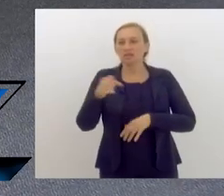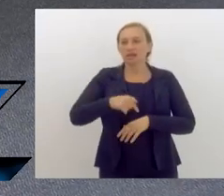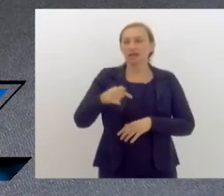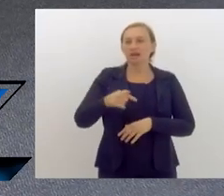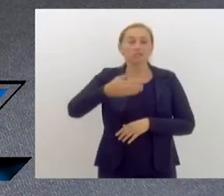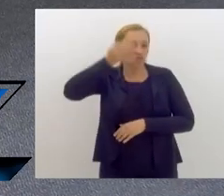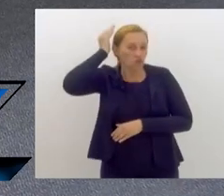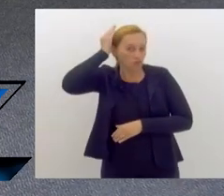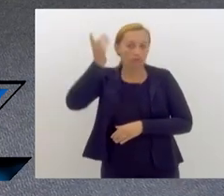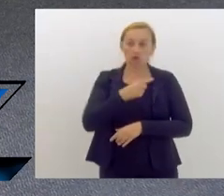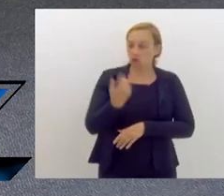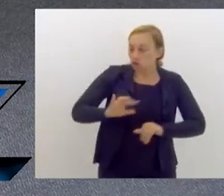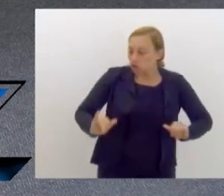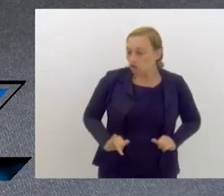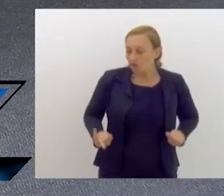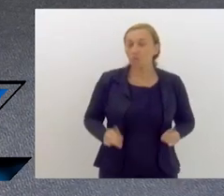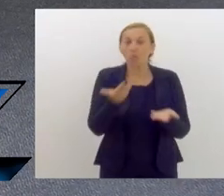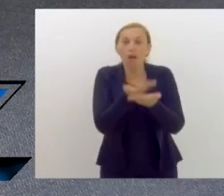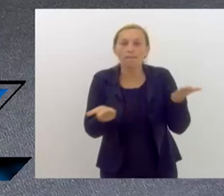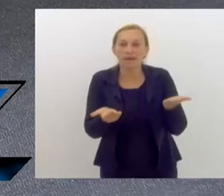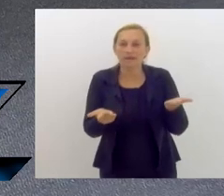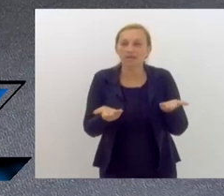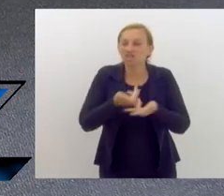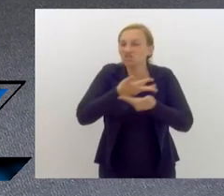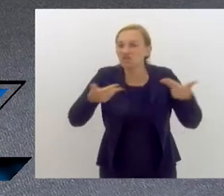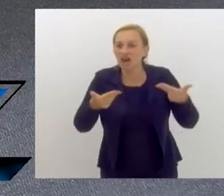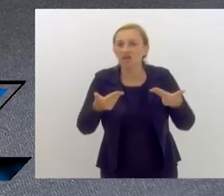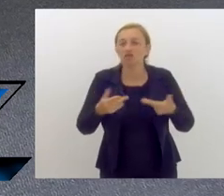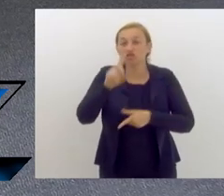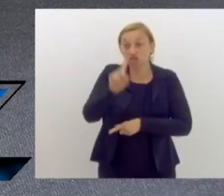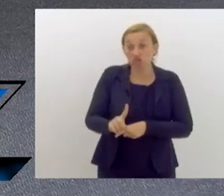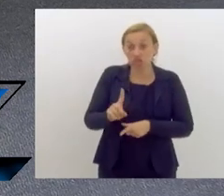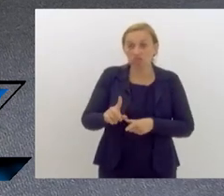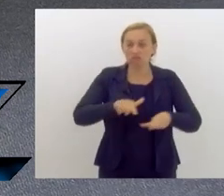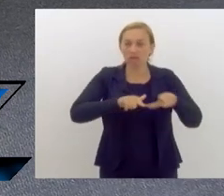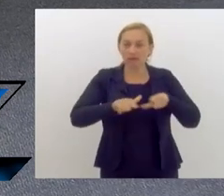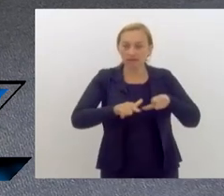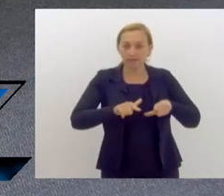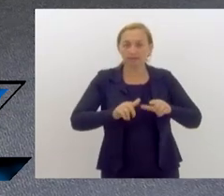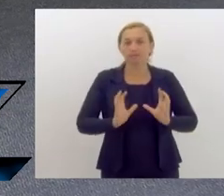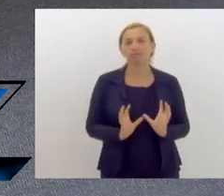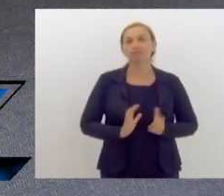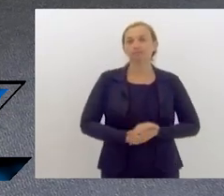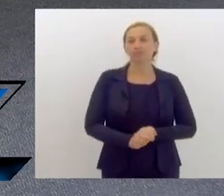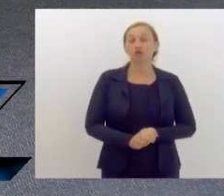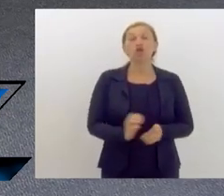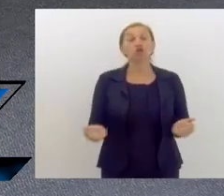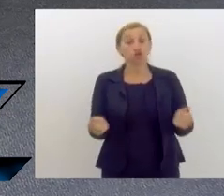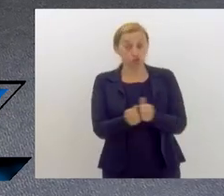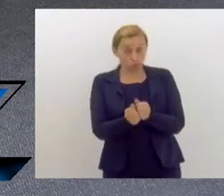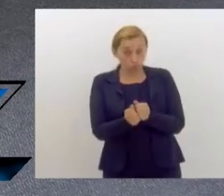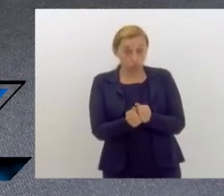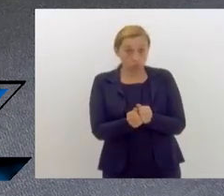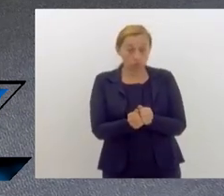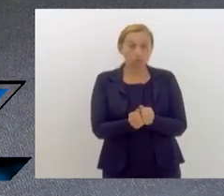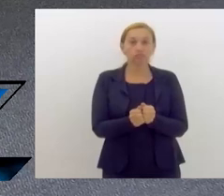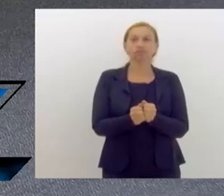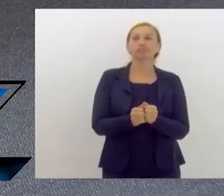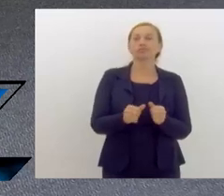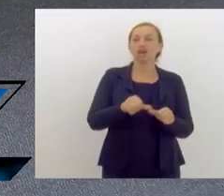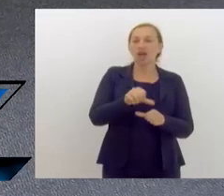Temer nós sofremos com a perda de muitos direitos trabalhistas enquanto classe junto disso além dessa reforma